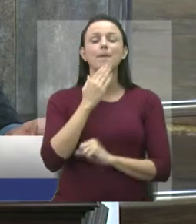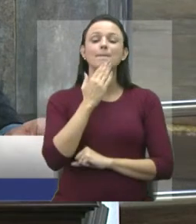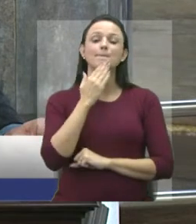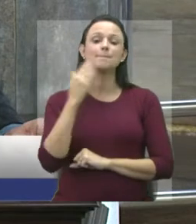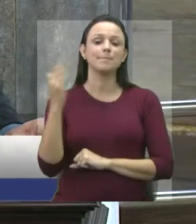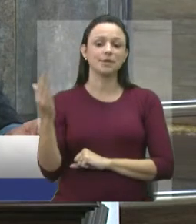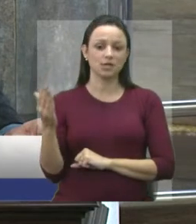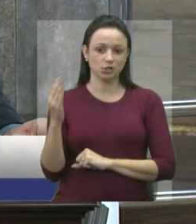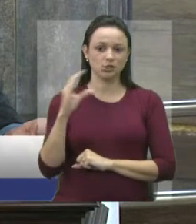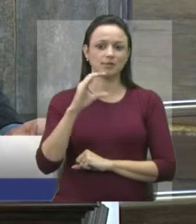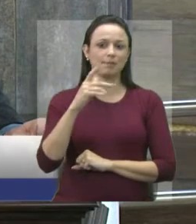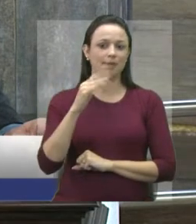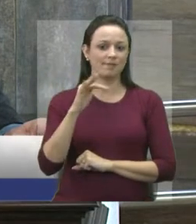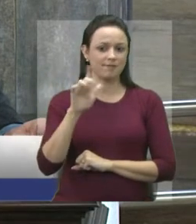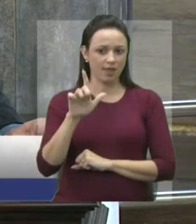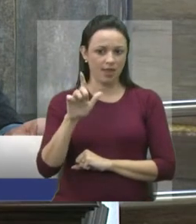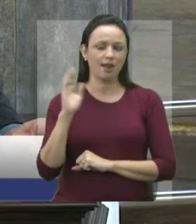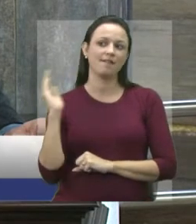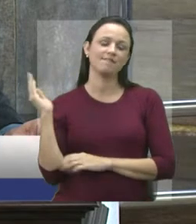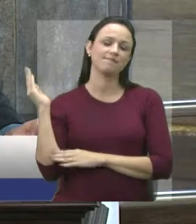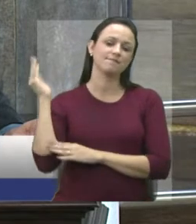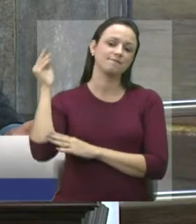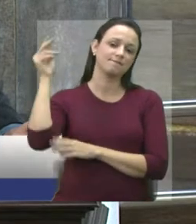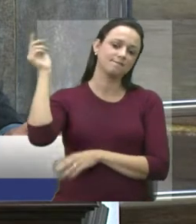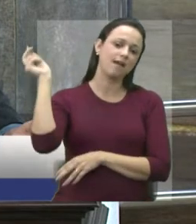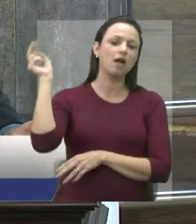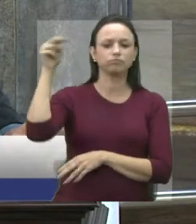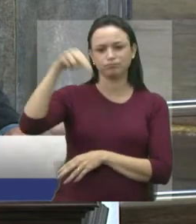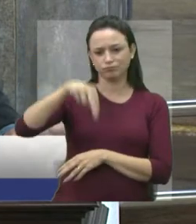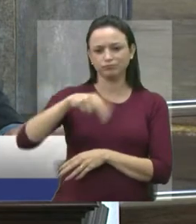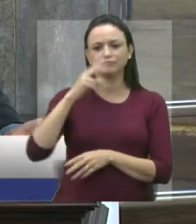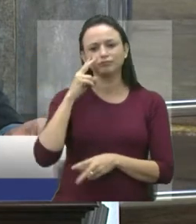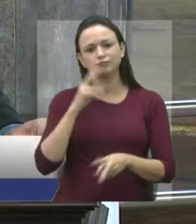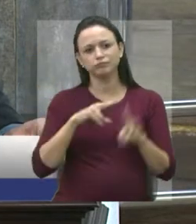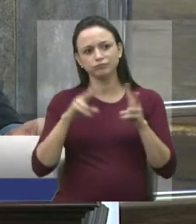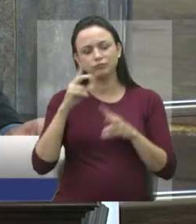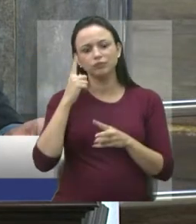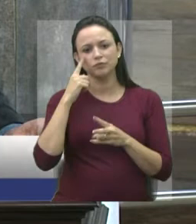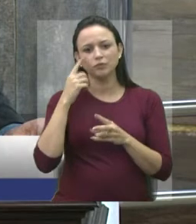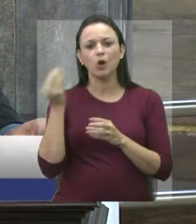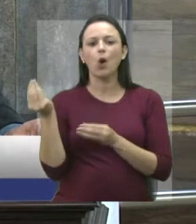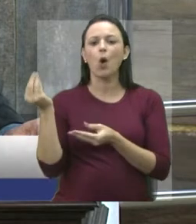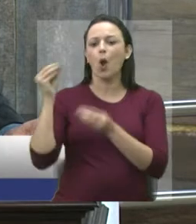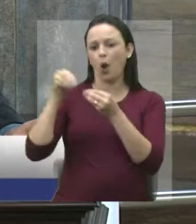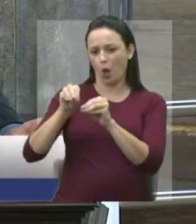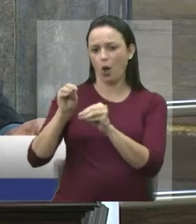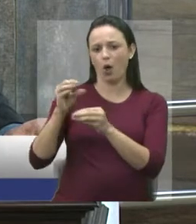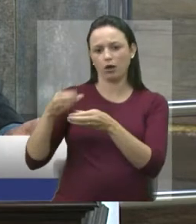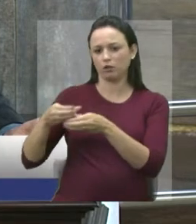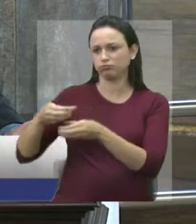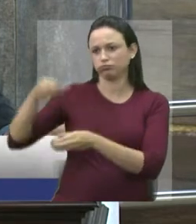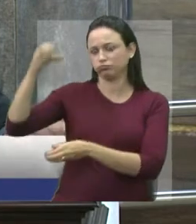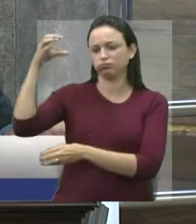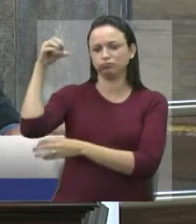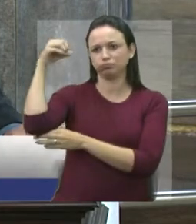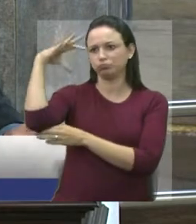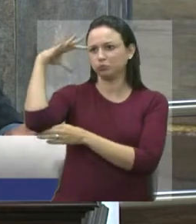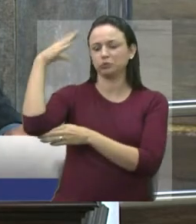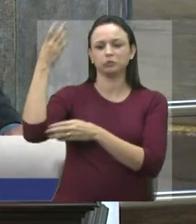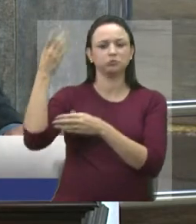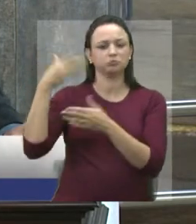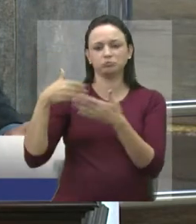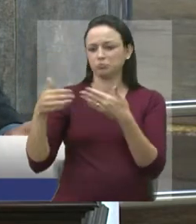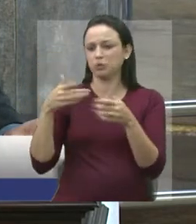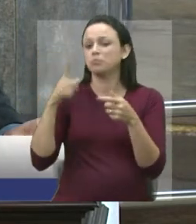vai no local, faz o levantamento, faz a colocação dos mesmos, seja ele lá bico de luz, poste,